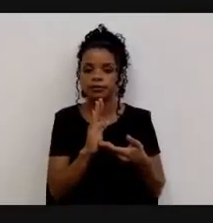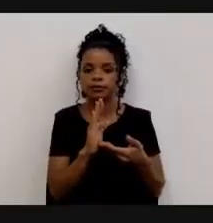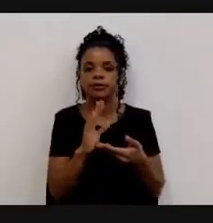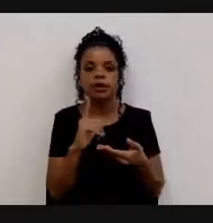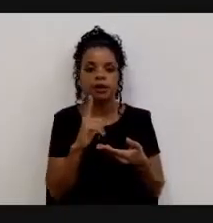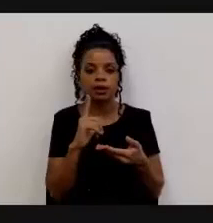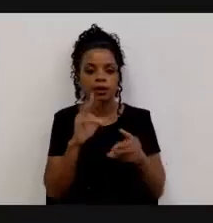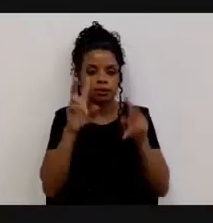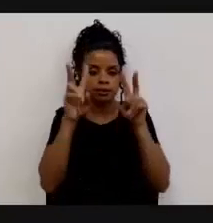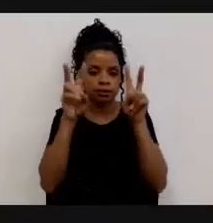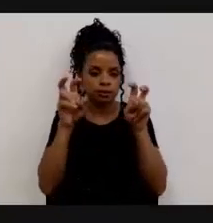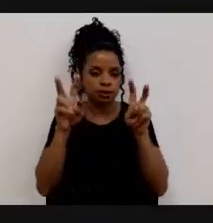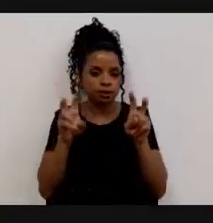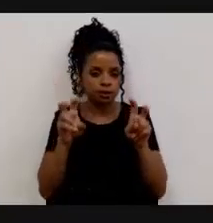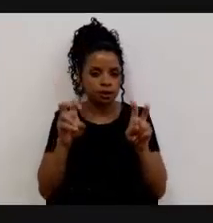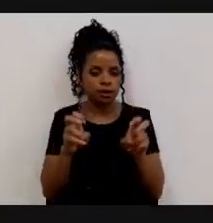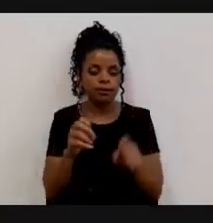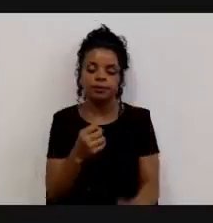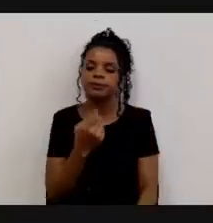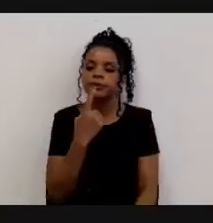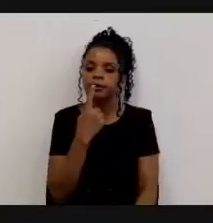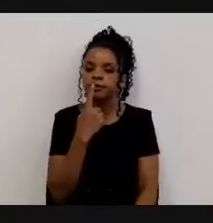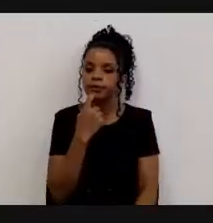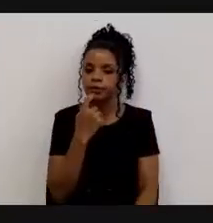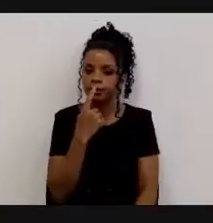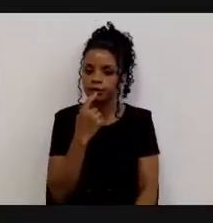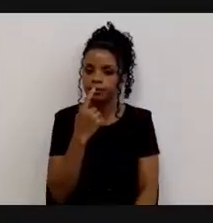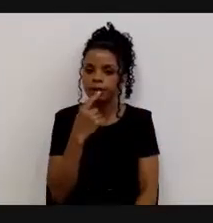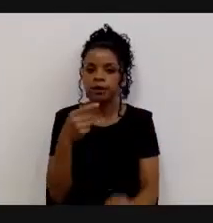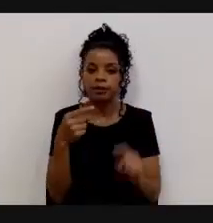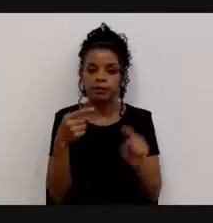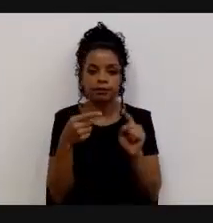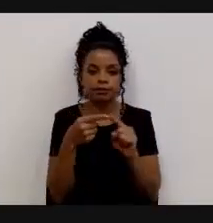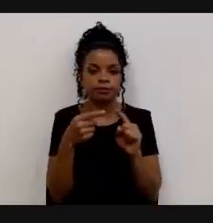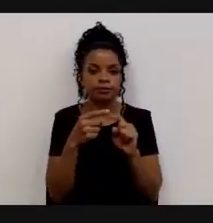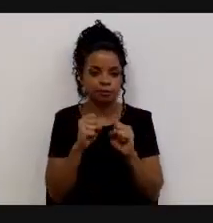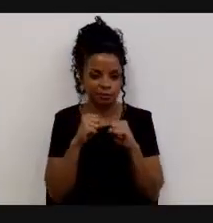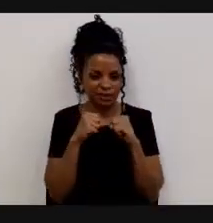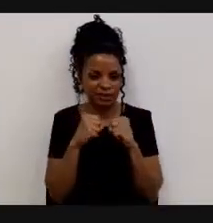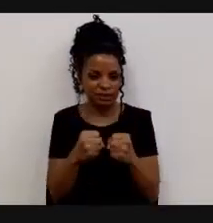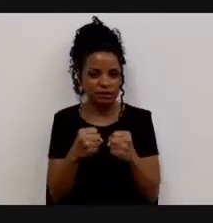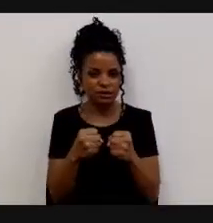pelas temáticas. Essas vermelhas são as hard policies,